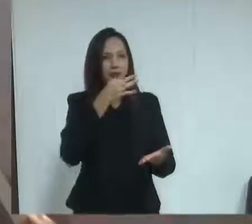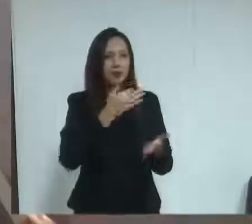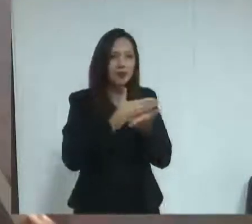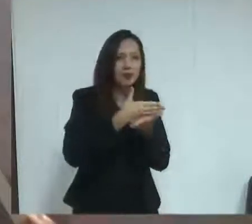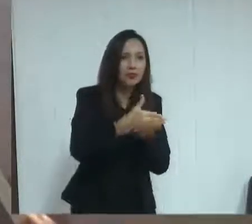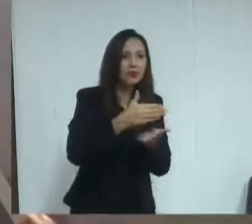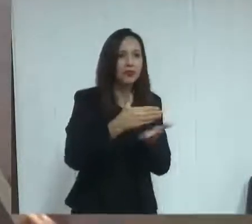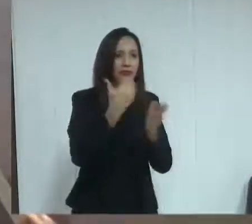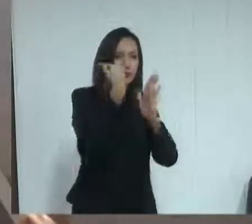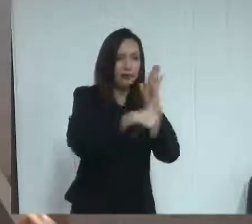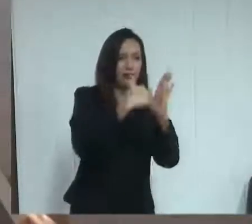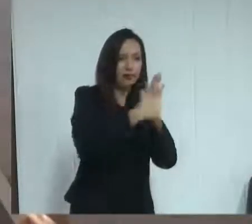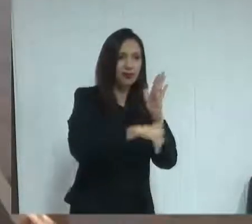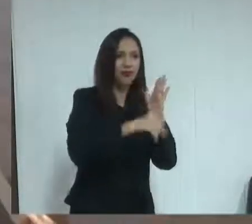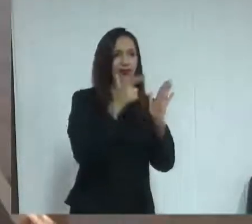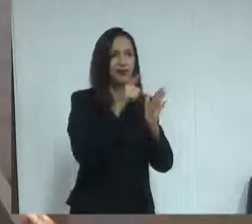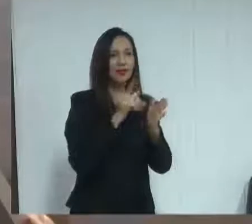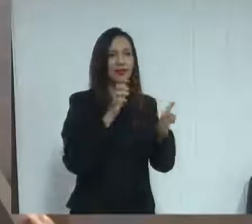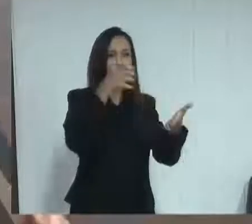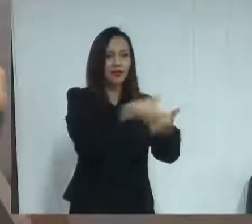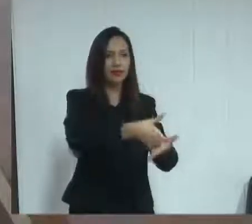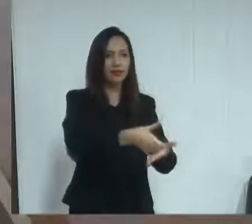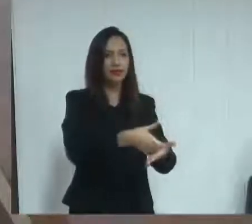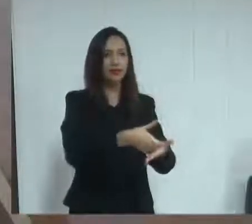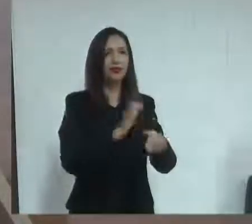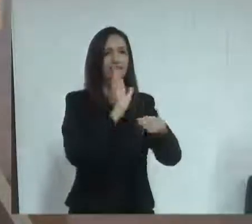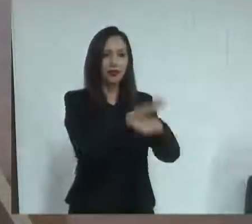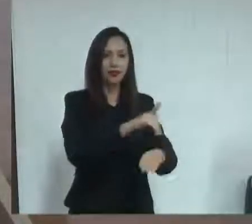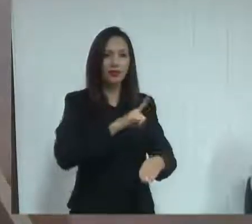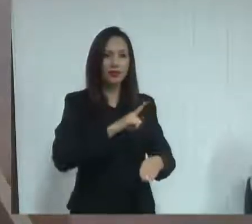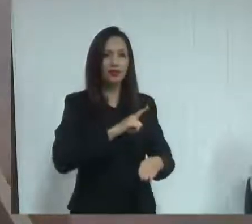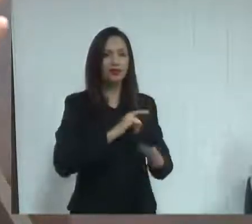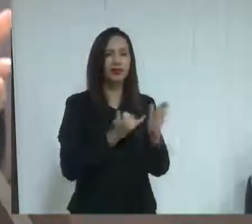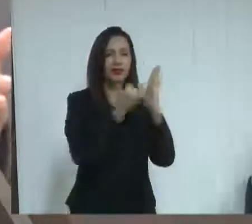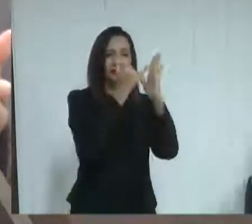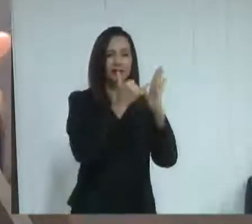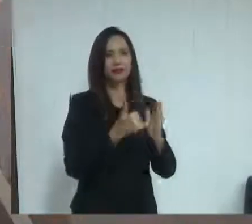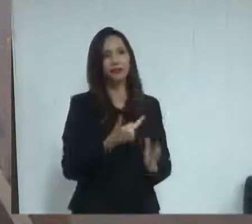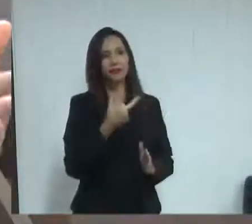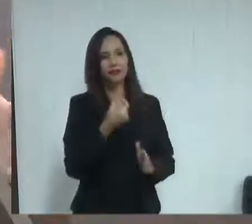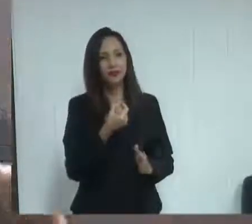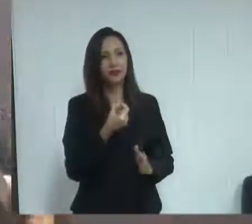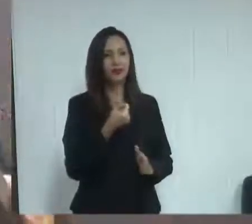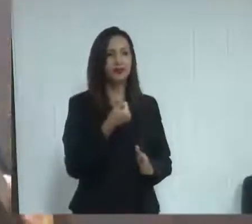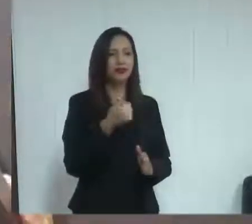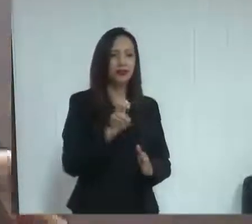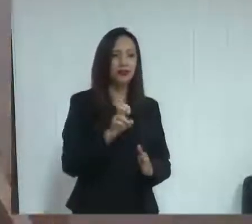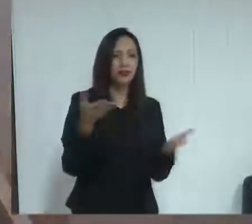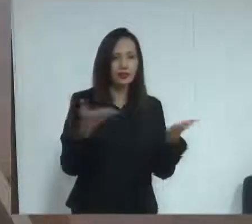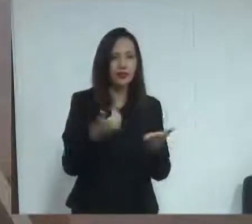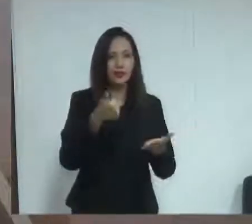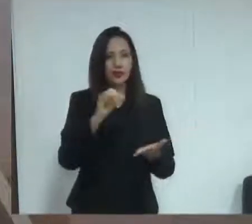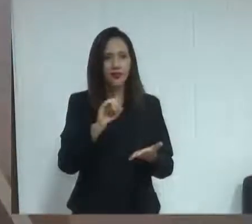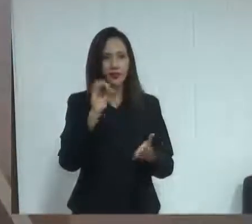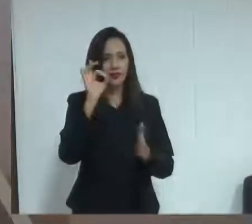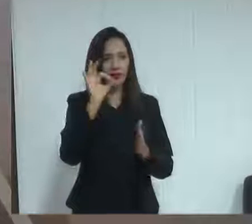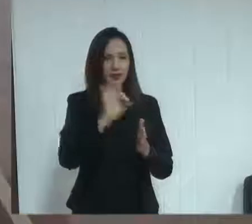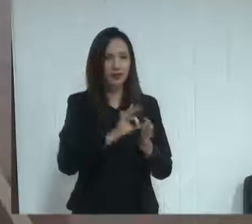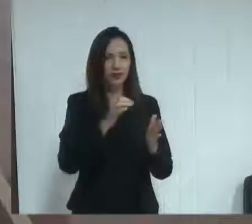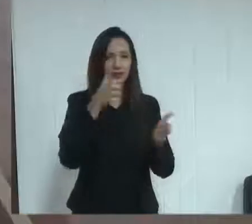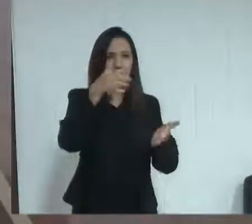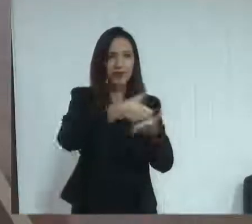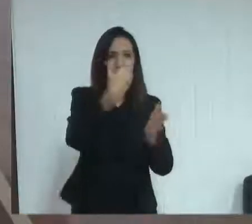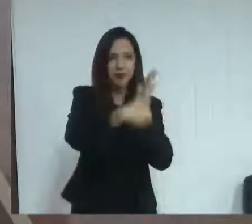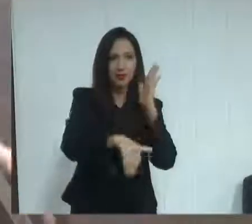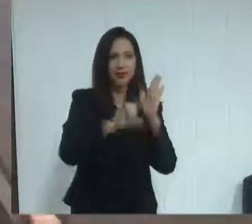para salvar, né, no início esse imposto. Como já foi no passado 20% ou 15%, e agora é 10% o desconto. É